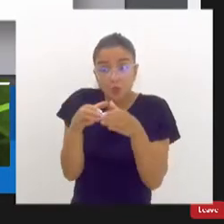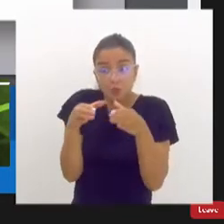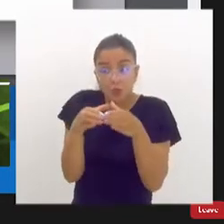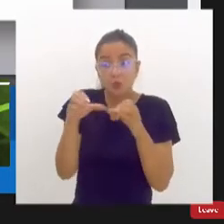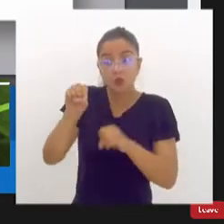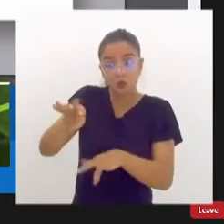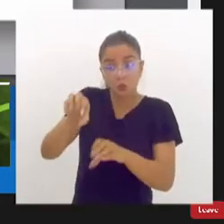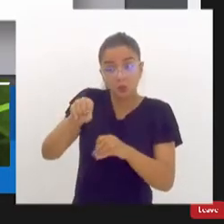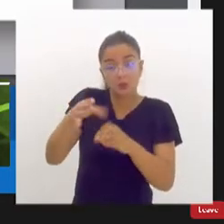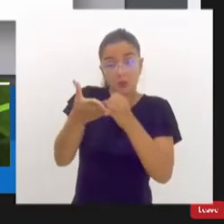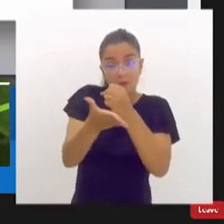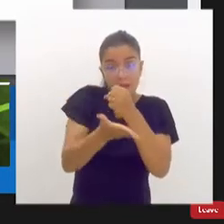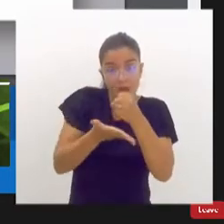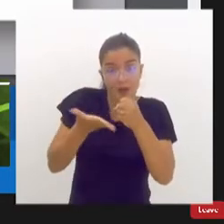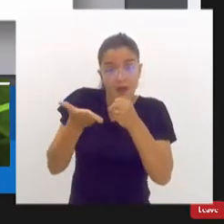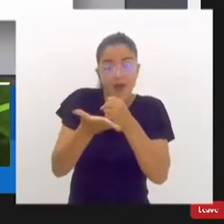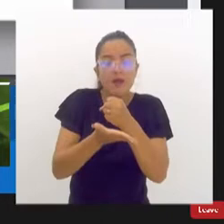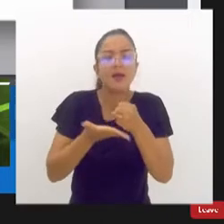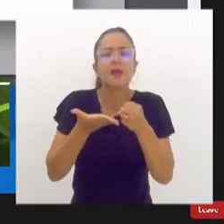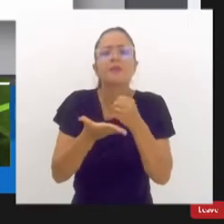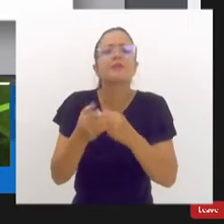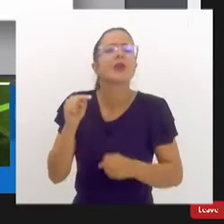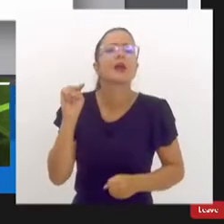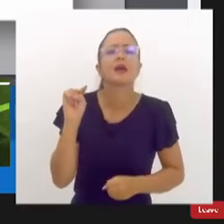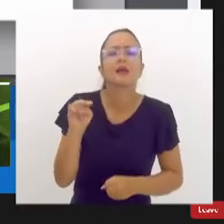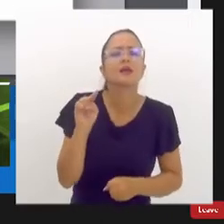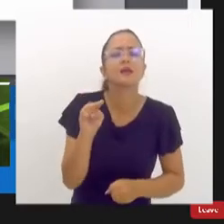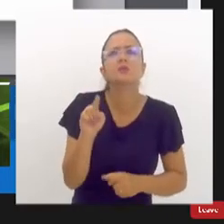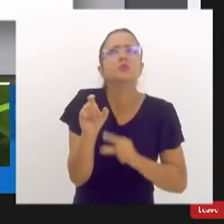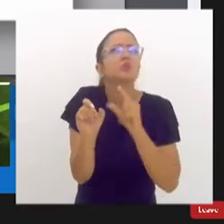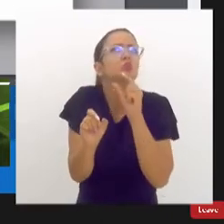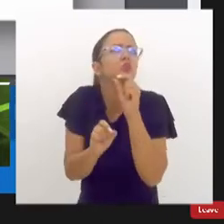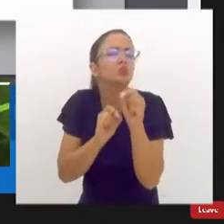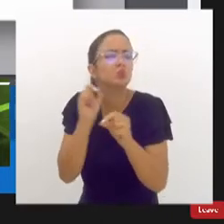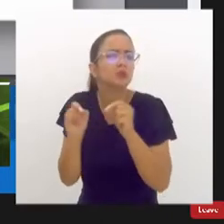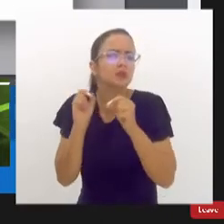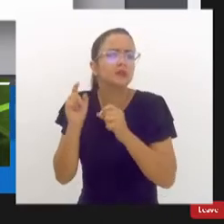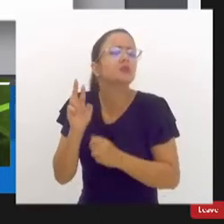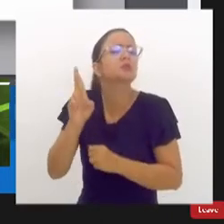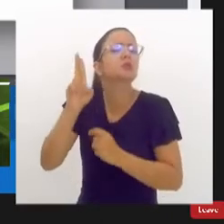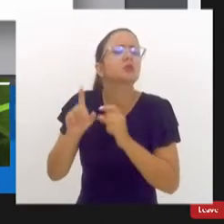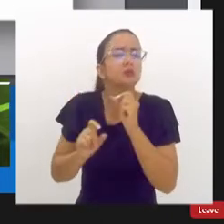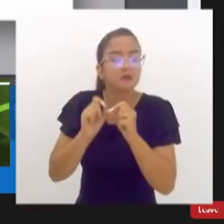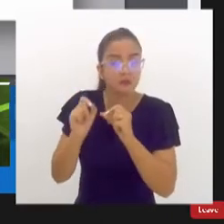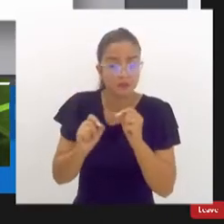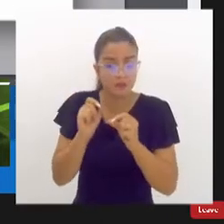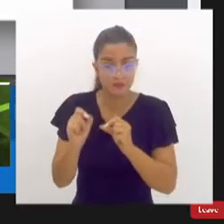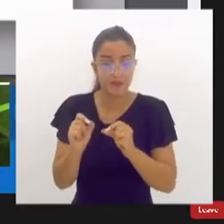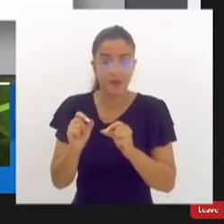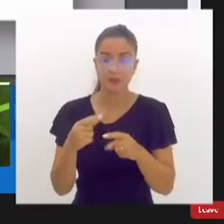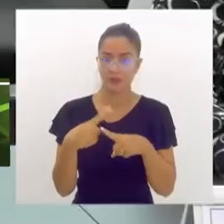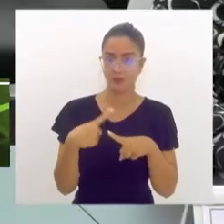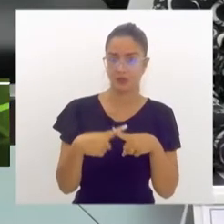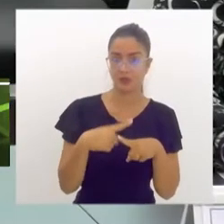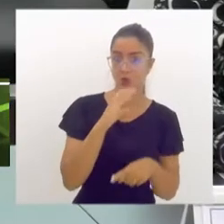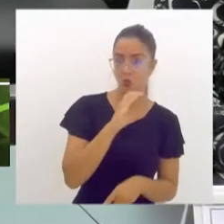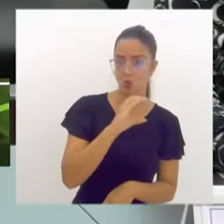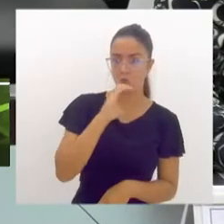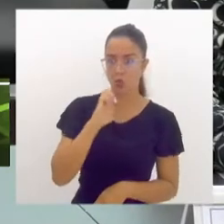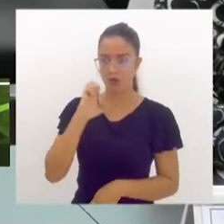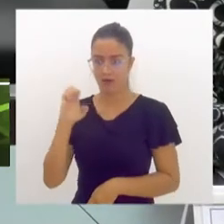de Educação Básica, cumpre destacar, que ela foi uma saída que o Conselho Estadual de